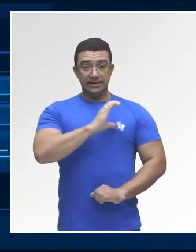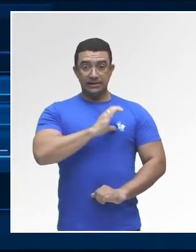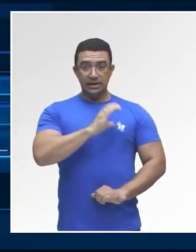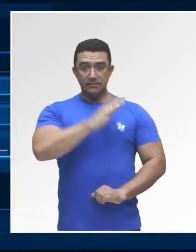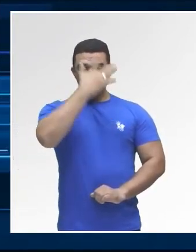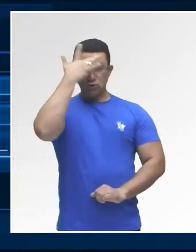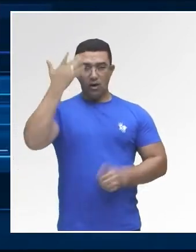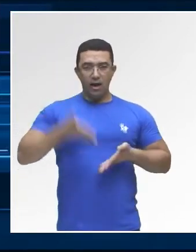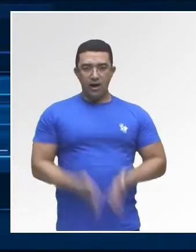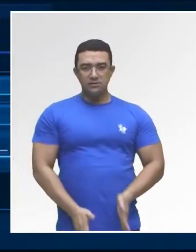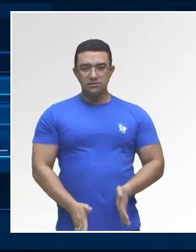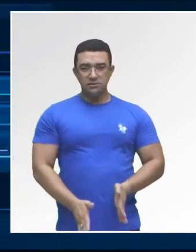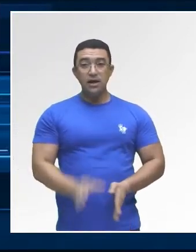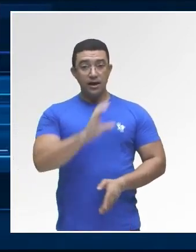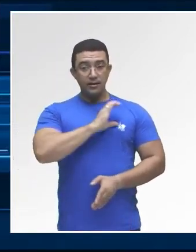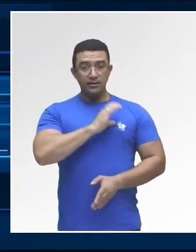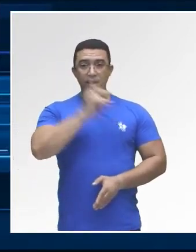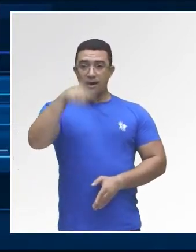Canada,